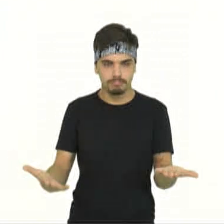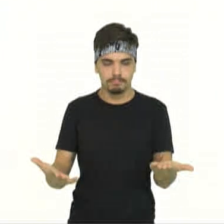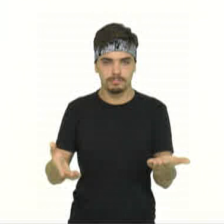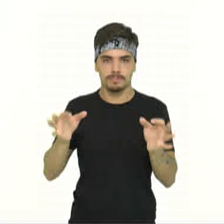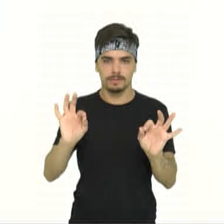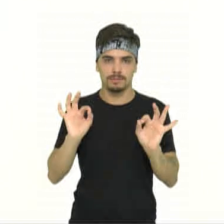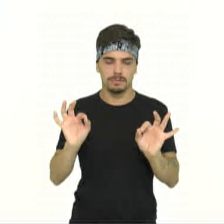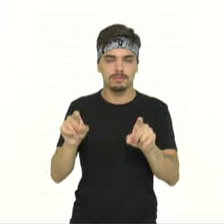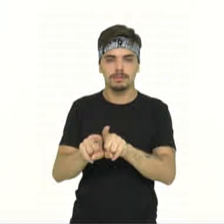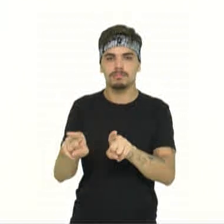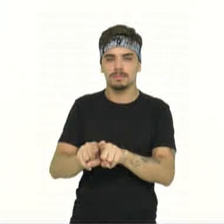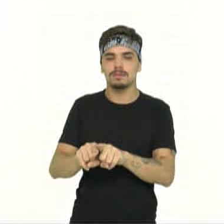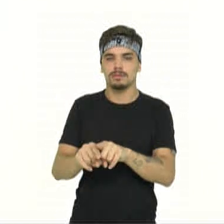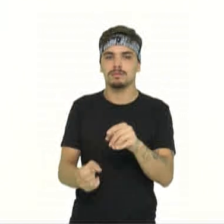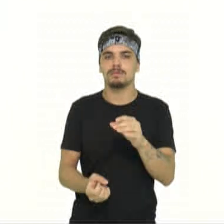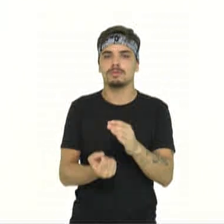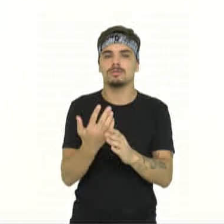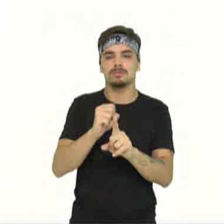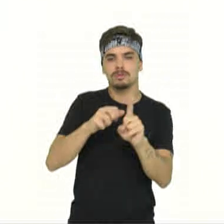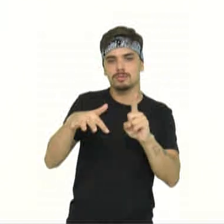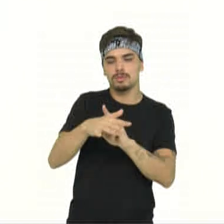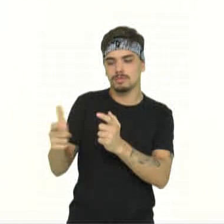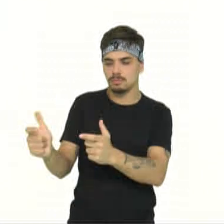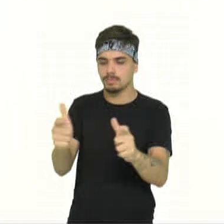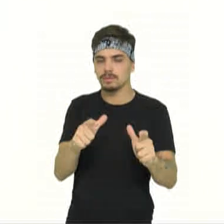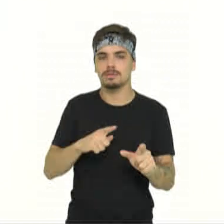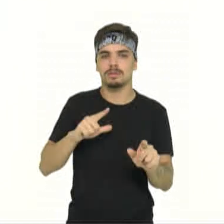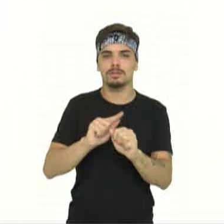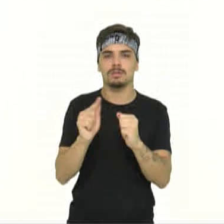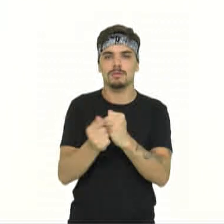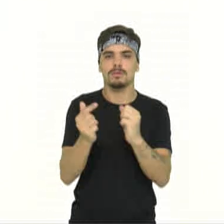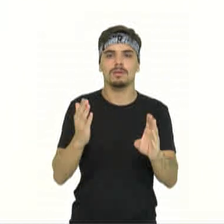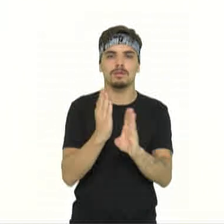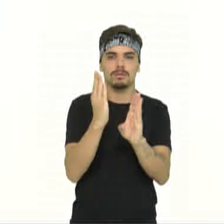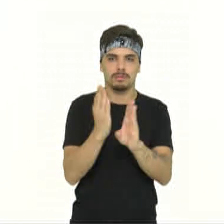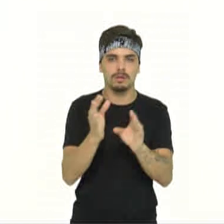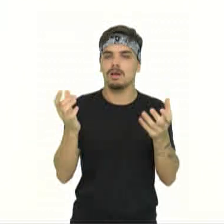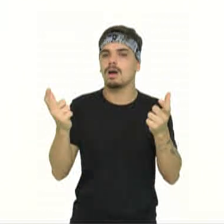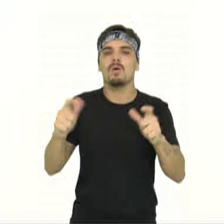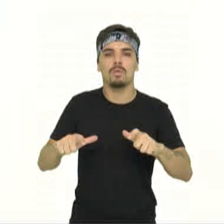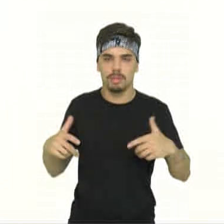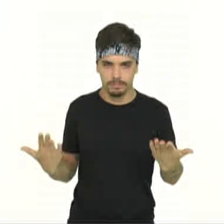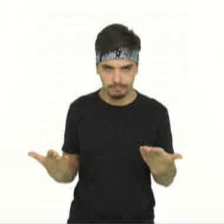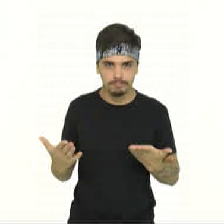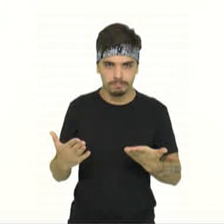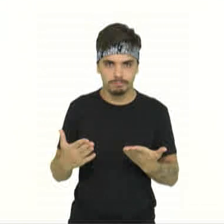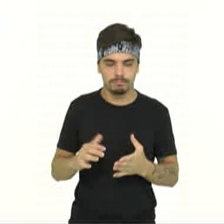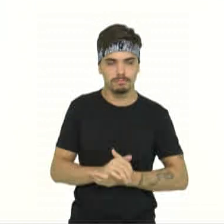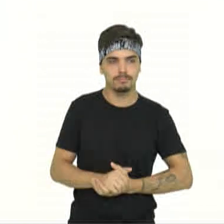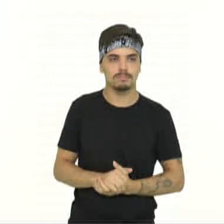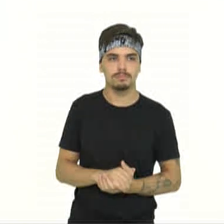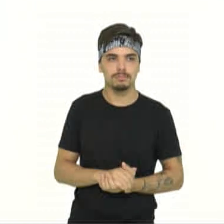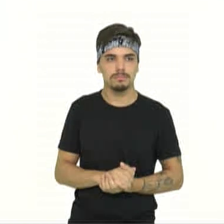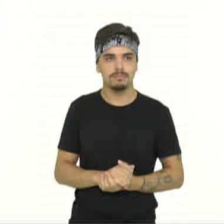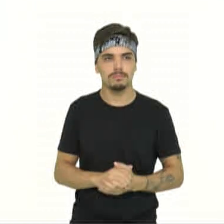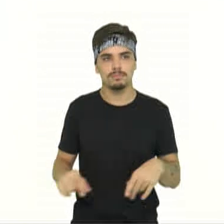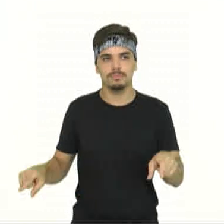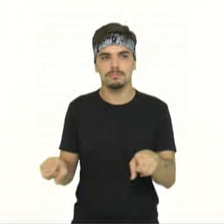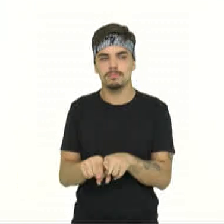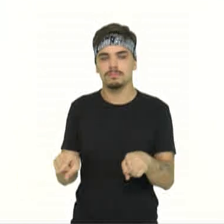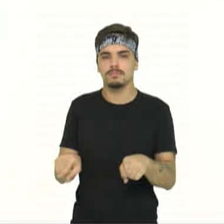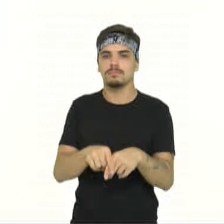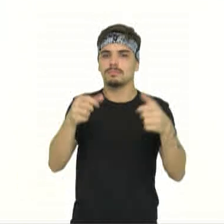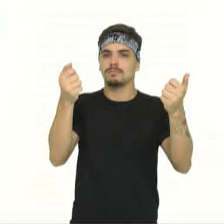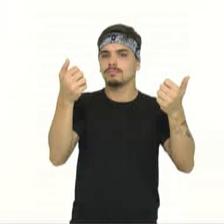formação socioespacial, ela está geograficamente localizada, ok? Em escala local ou global. A base de